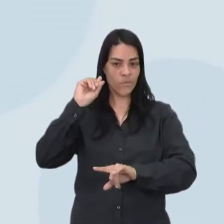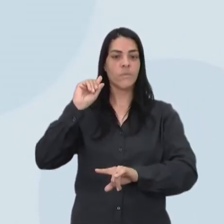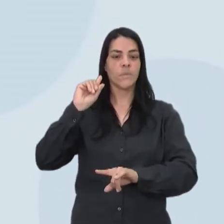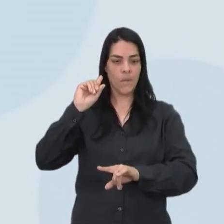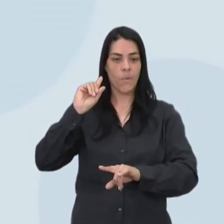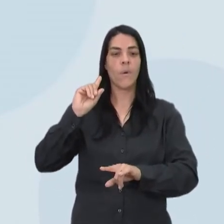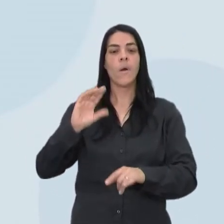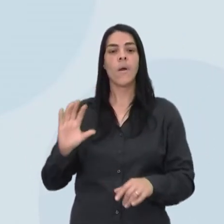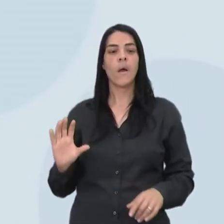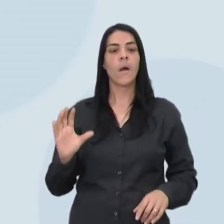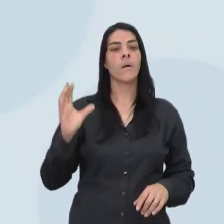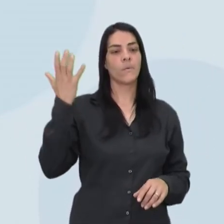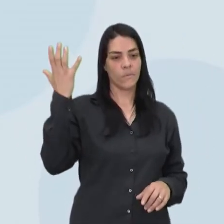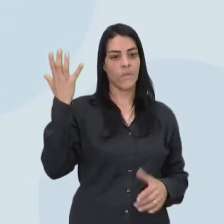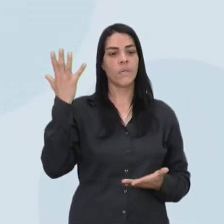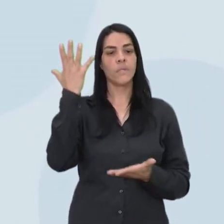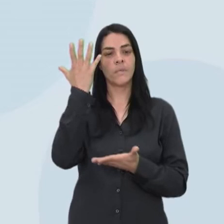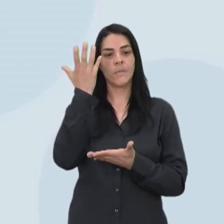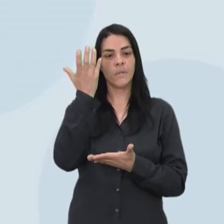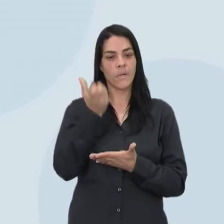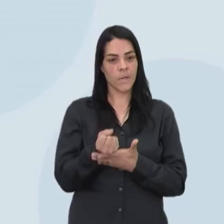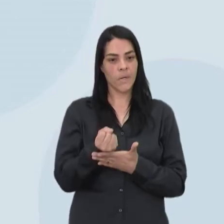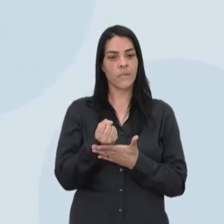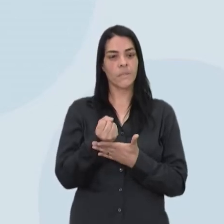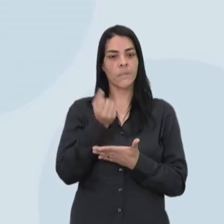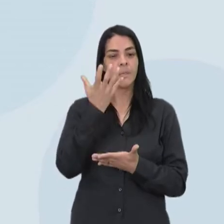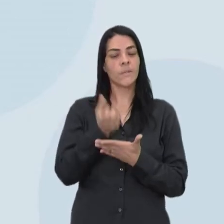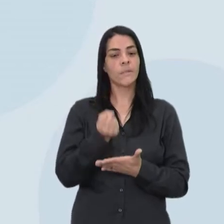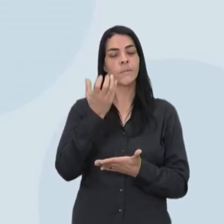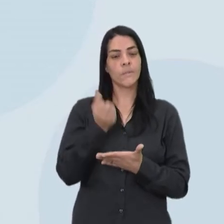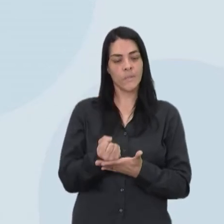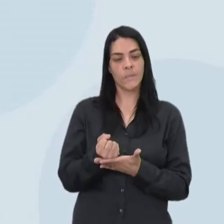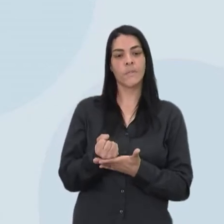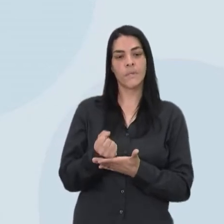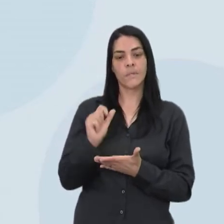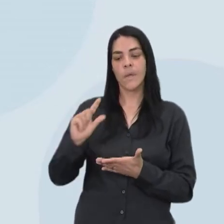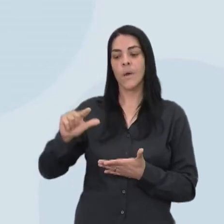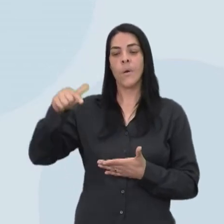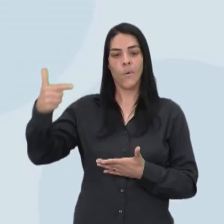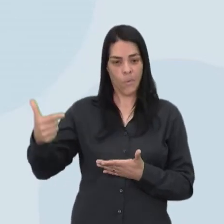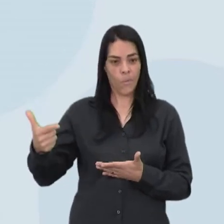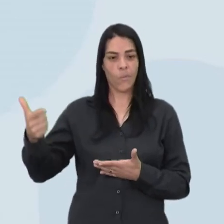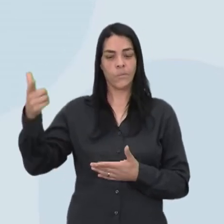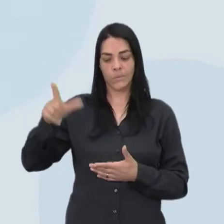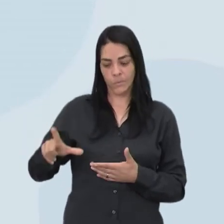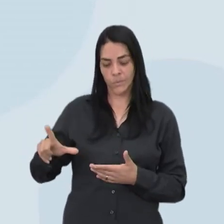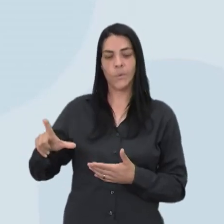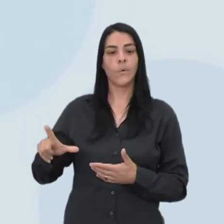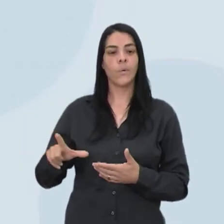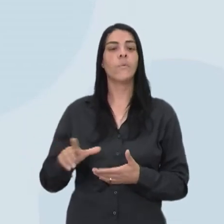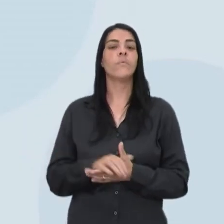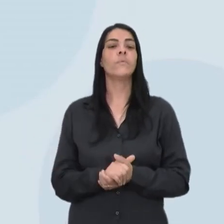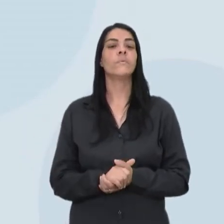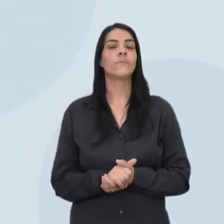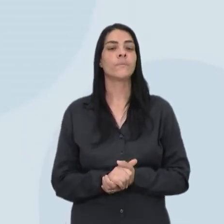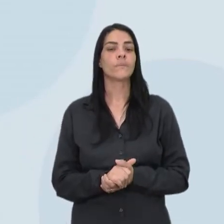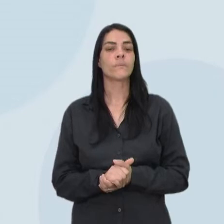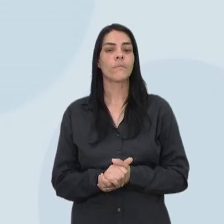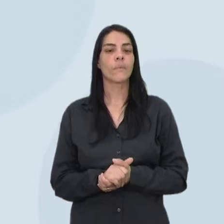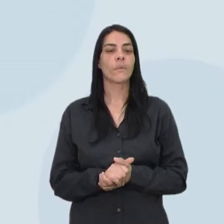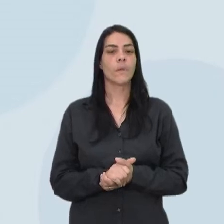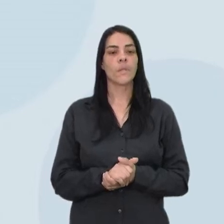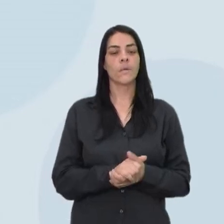mesmo slide, né? Então, a descolonização é o processo aí de emancipação dos territórios coloniais em relação às